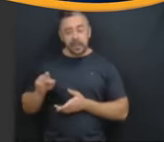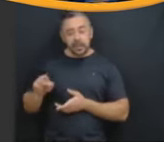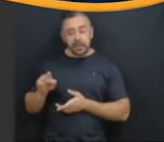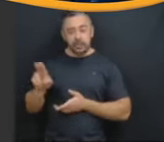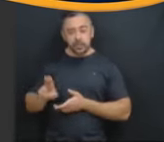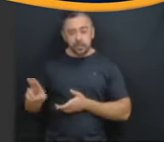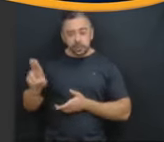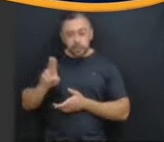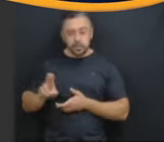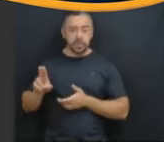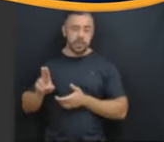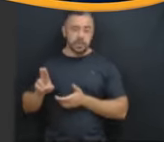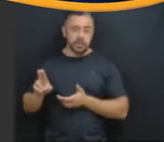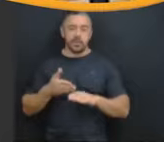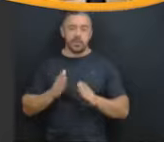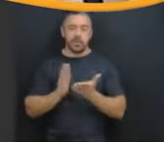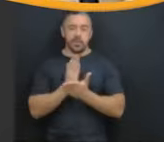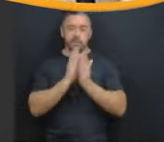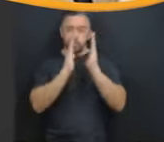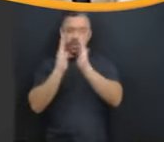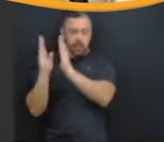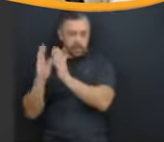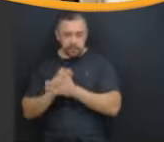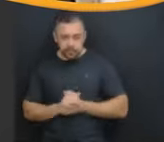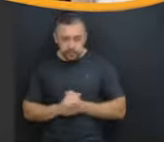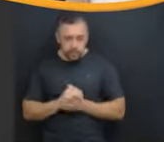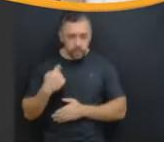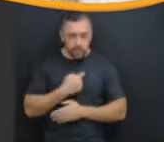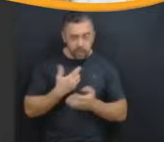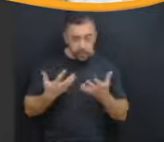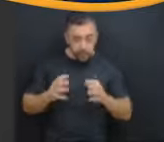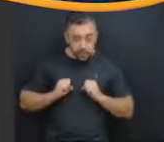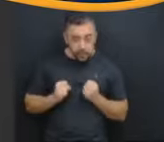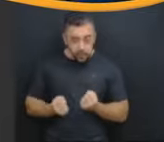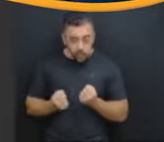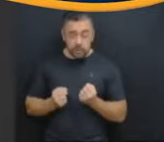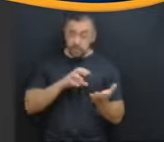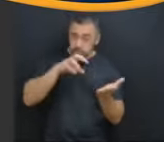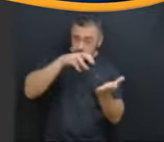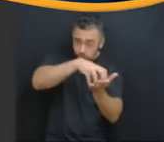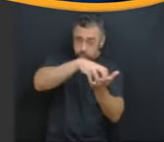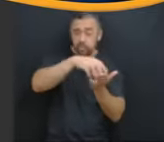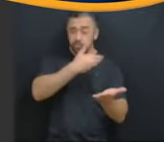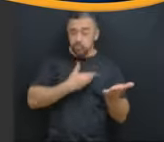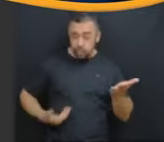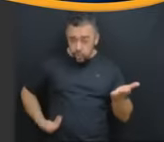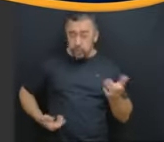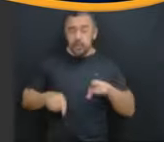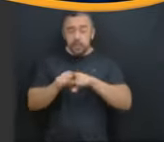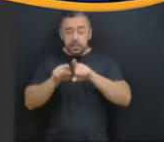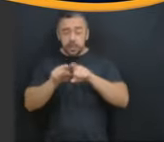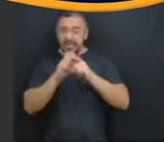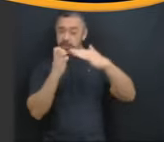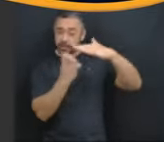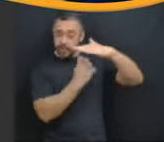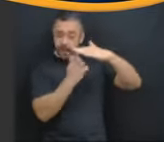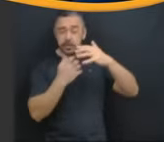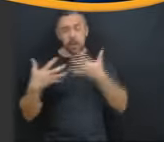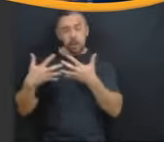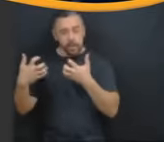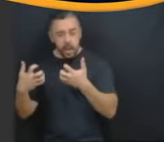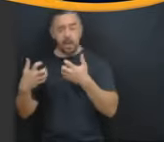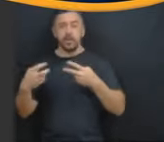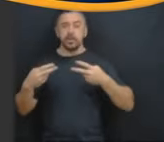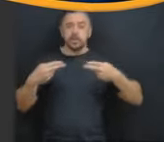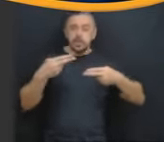dessas são arbitrária nós queremos o fortalecimento das instituições públicas dentre elas as empresas como a Copel